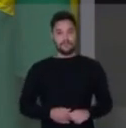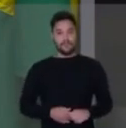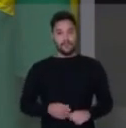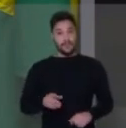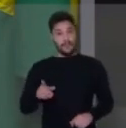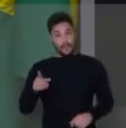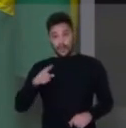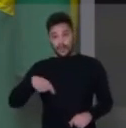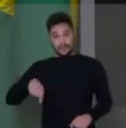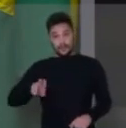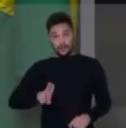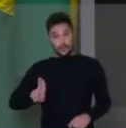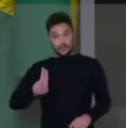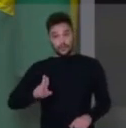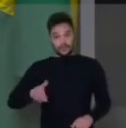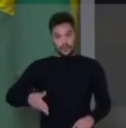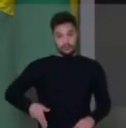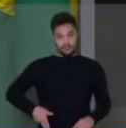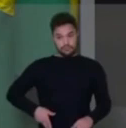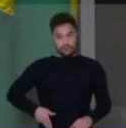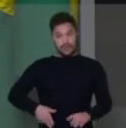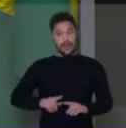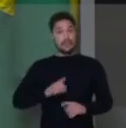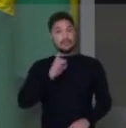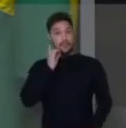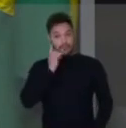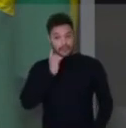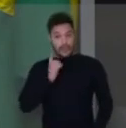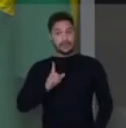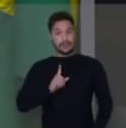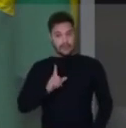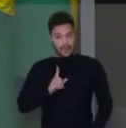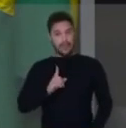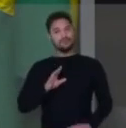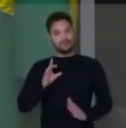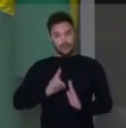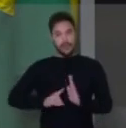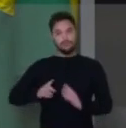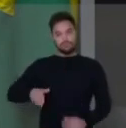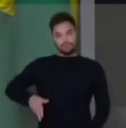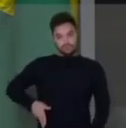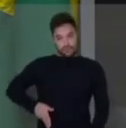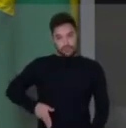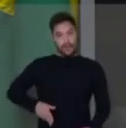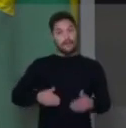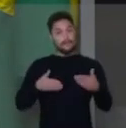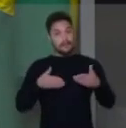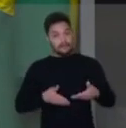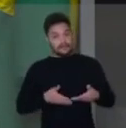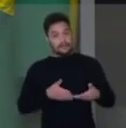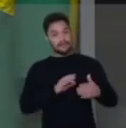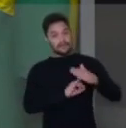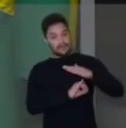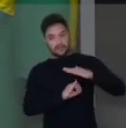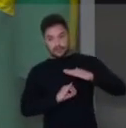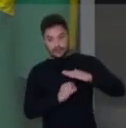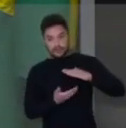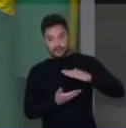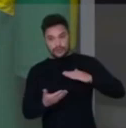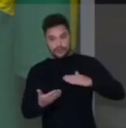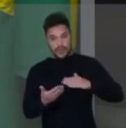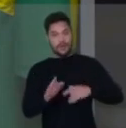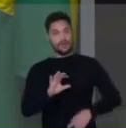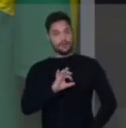armados aqui, os deputados que possuem porte de arma, eles fazem parte das instituições de segurança pública deste